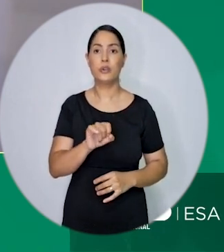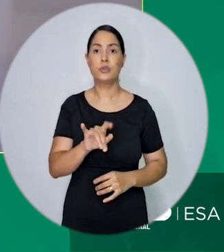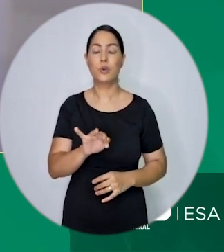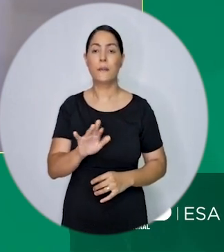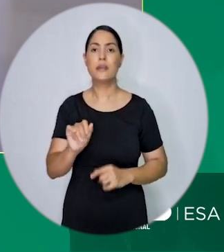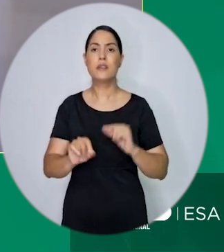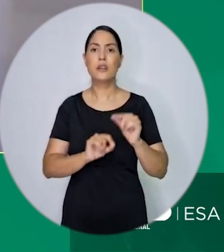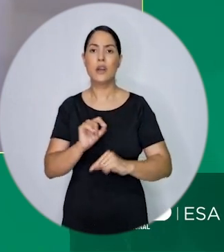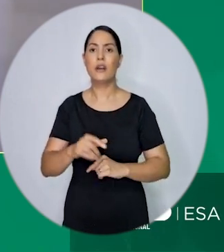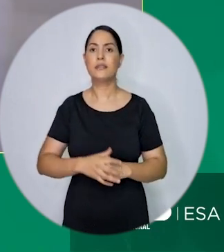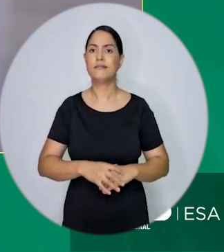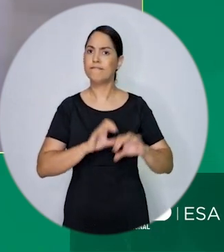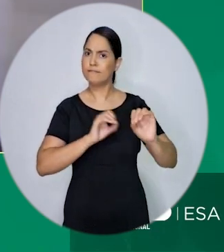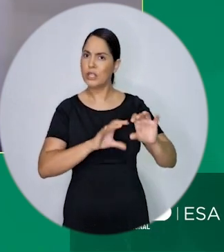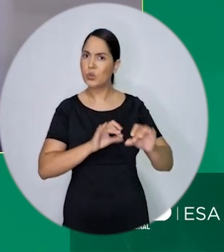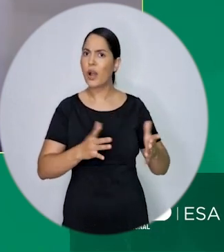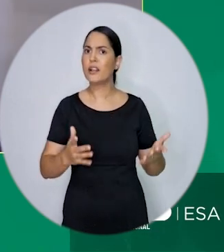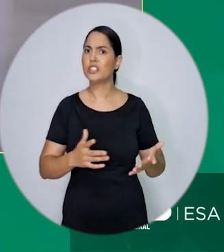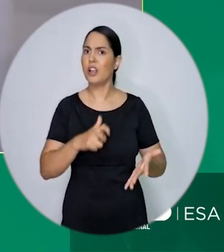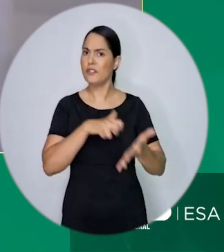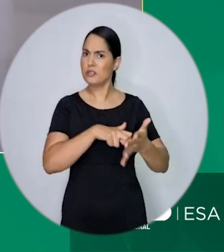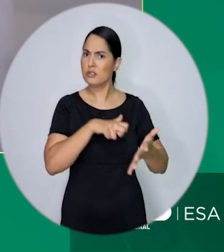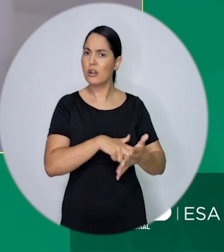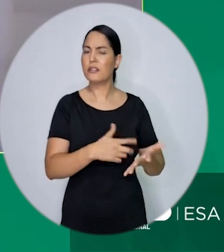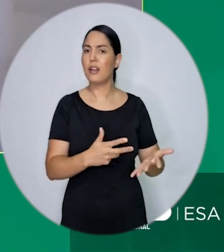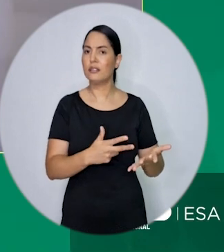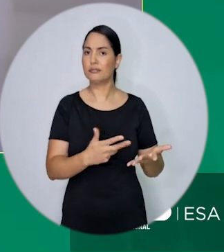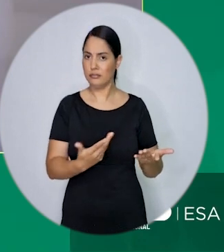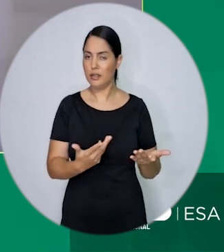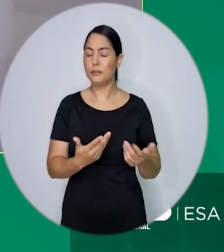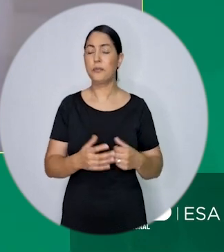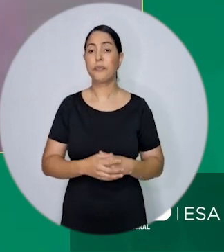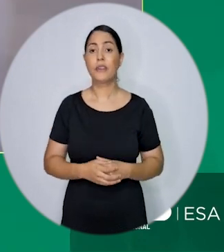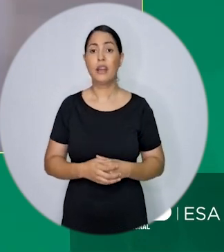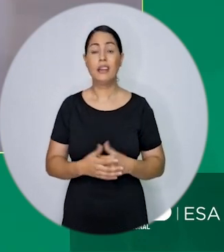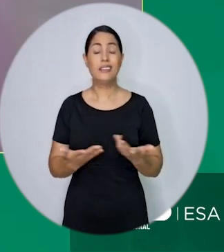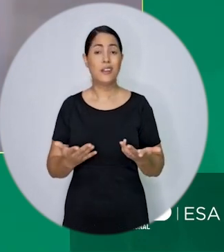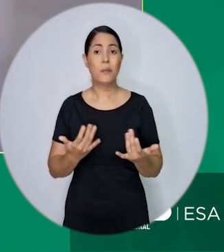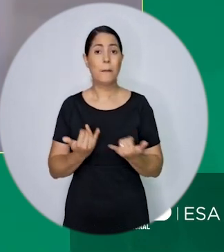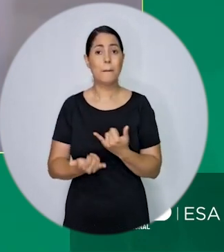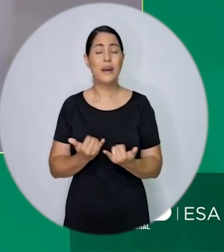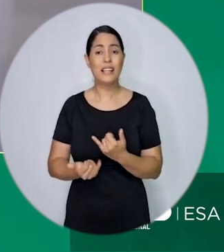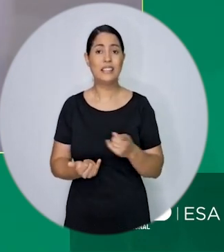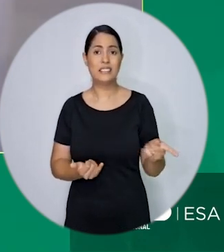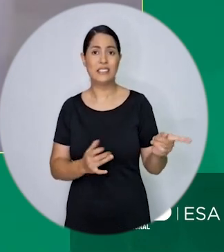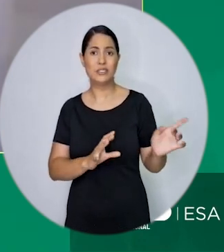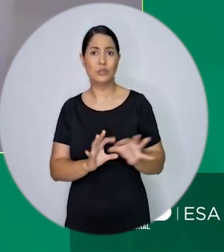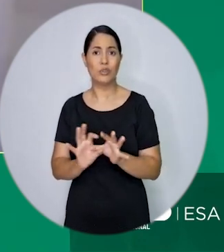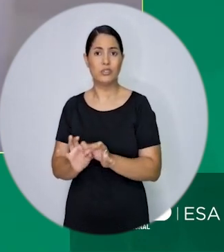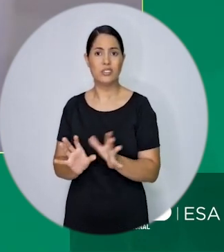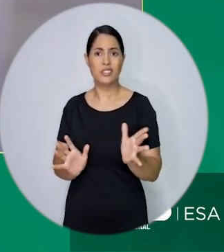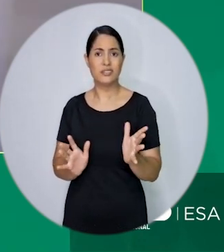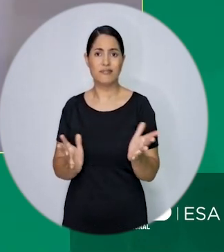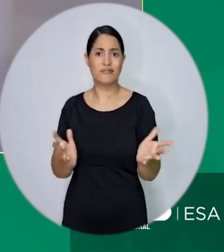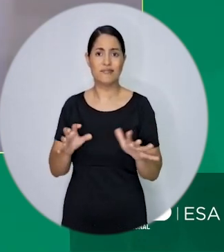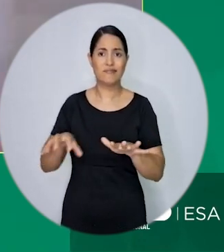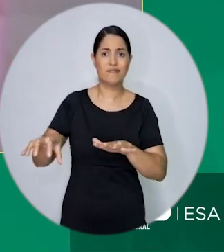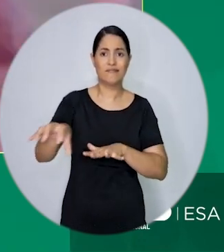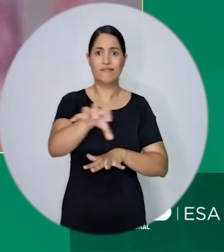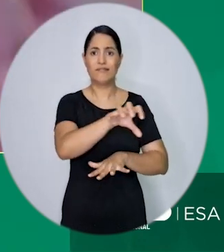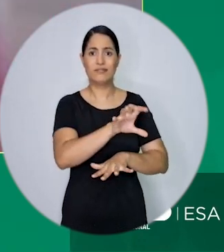função sancionatória do mal litigante, né? Isso tem sido ignorado por